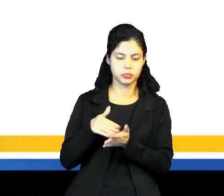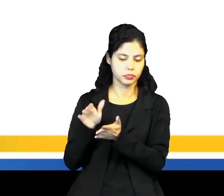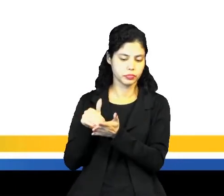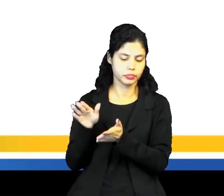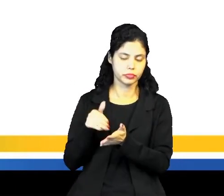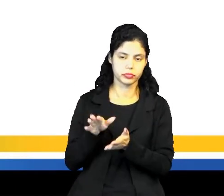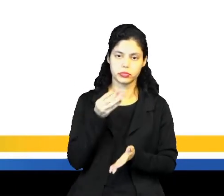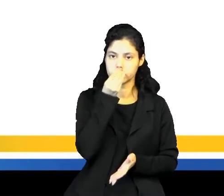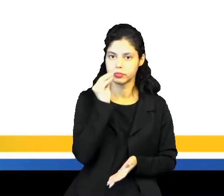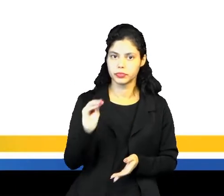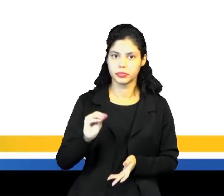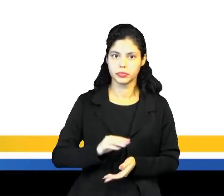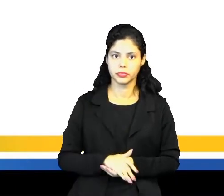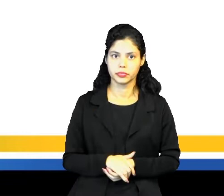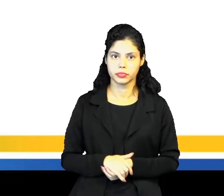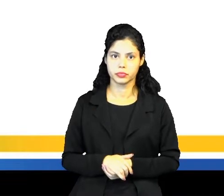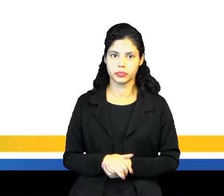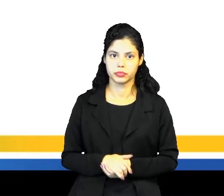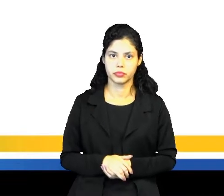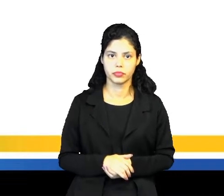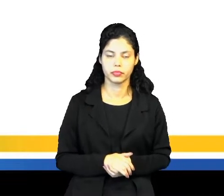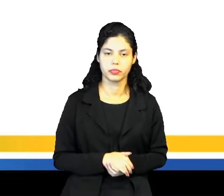né? Para não ferir a sua alma.